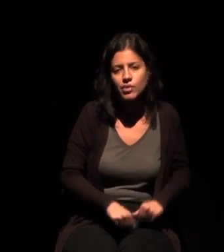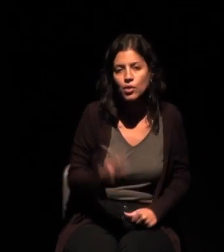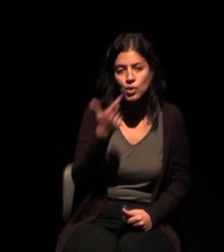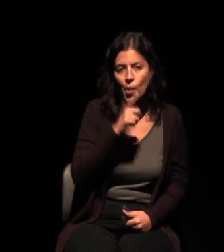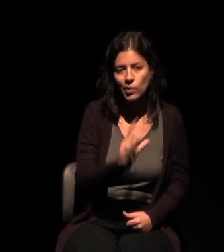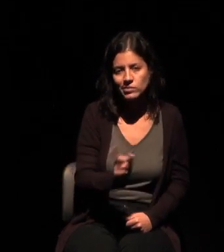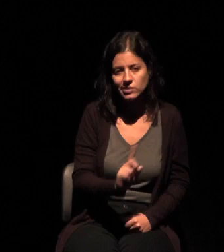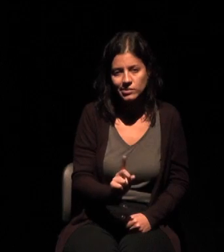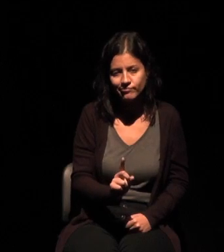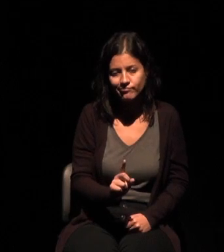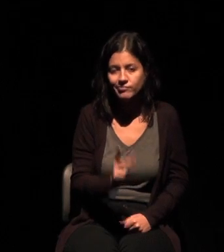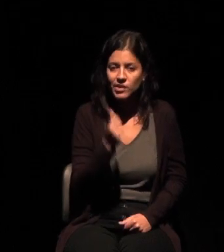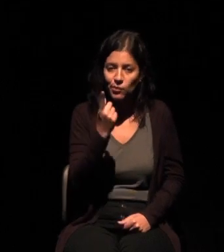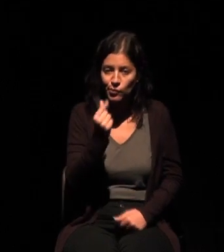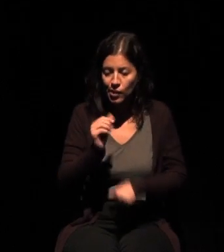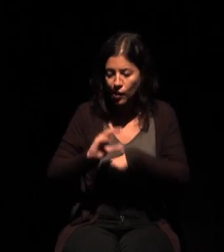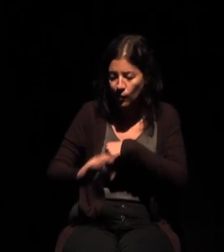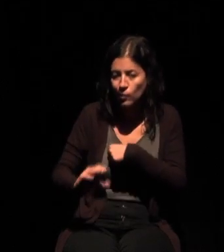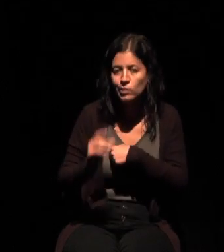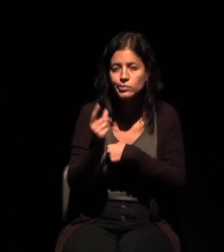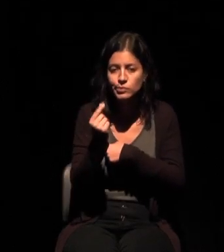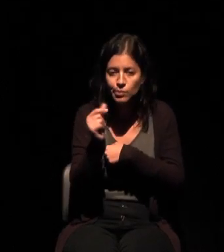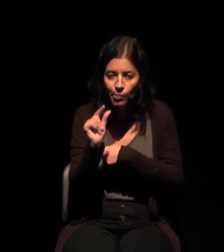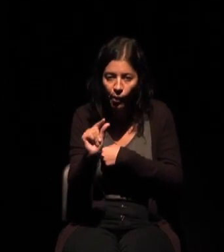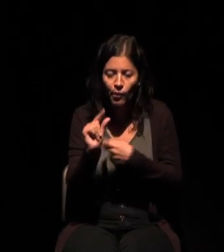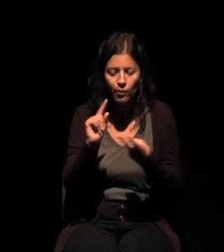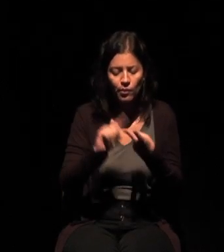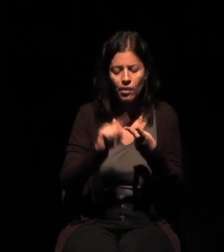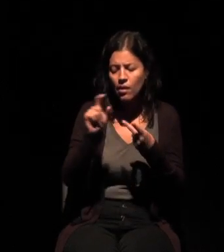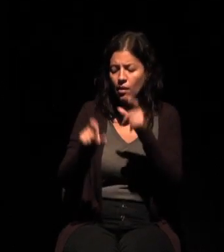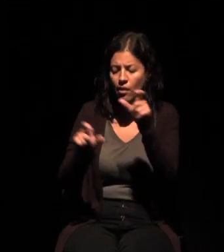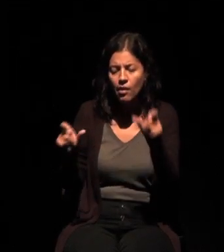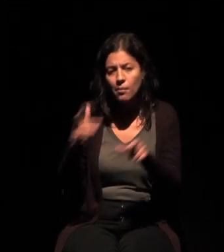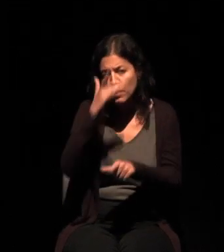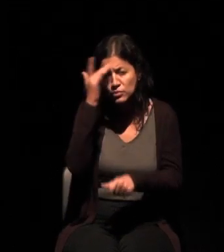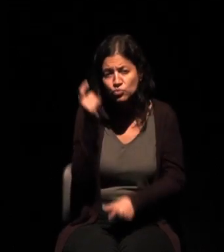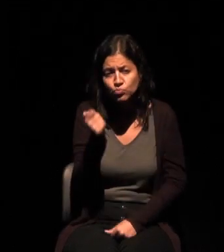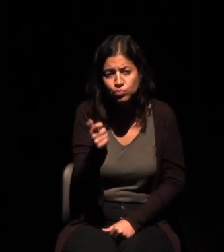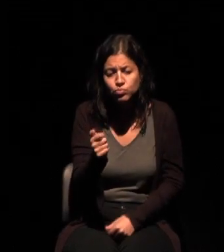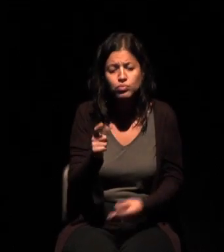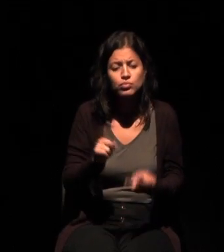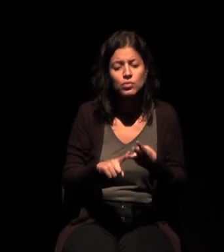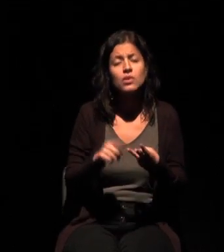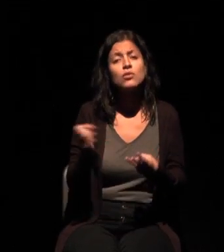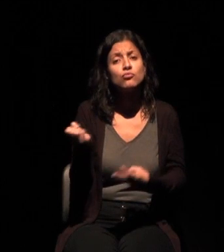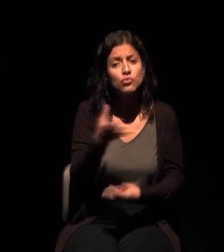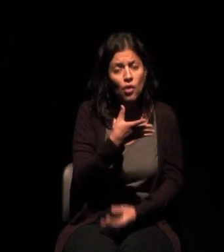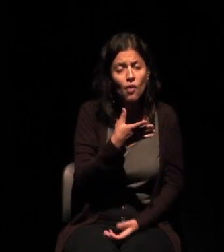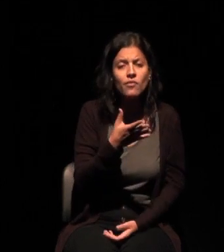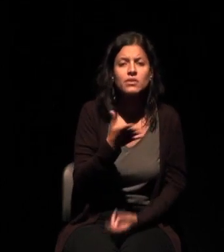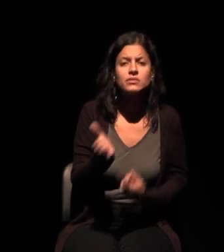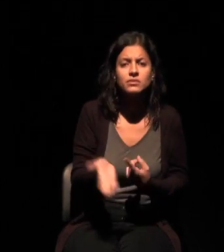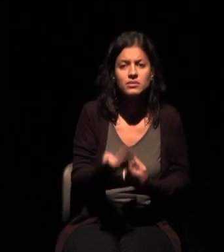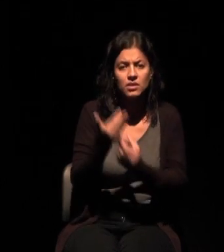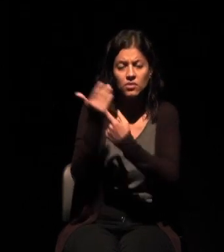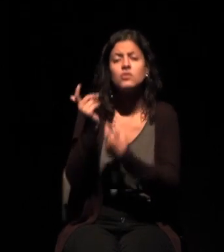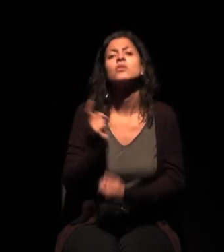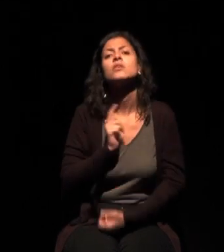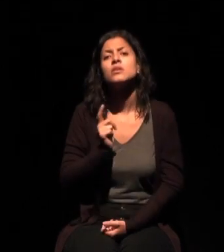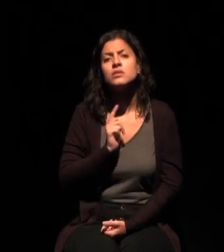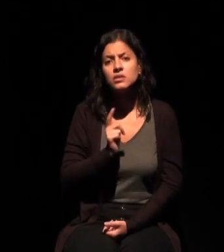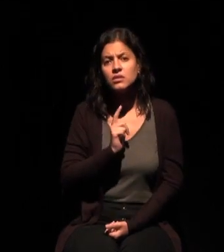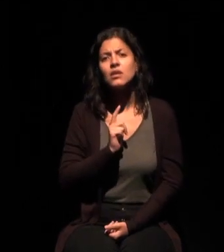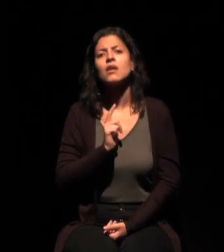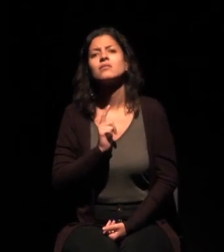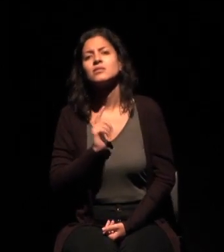poucos recursos porque era pouca gente porque a aas sobretudo com novas tecnologias leva tempo a valer no mercado e ser